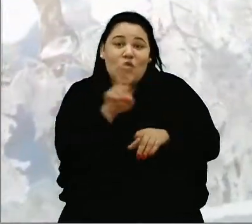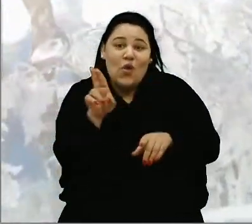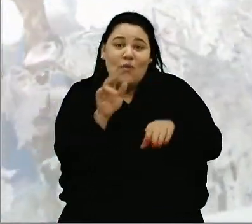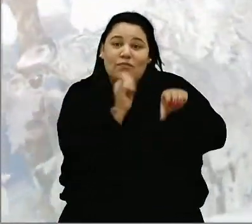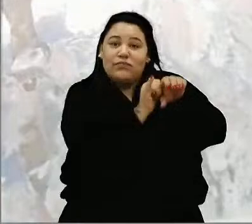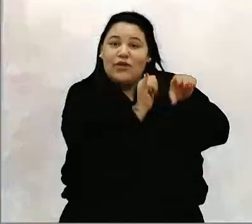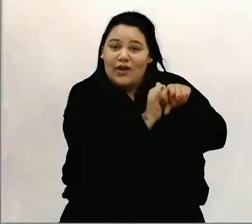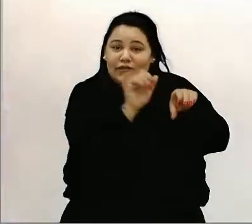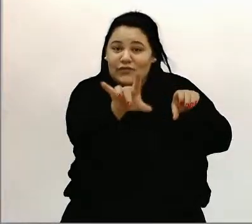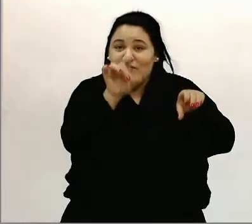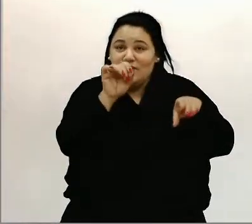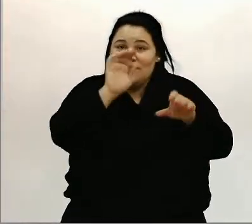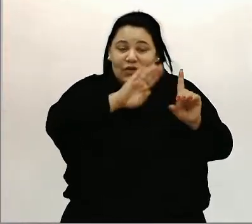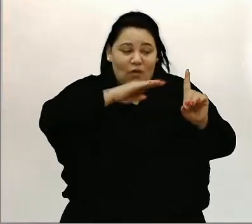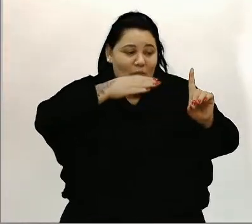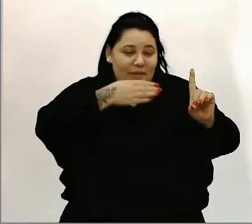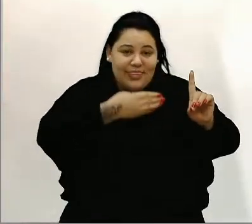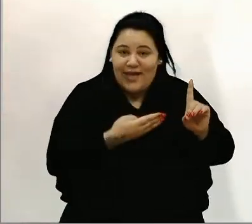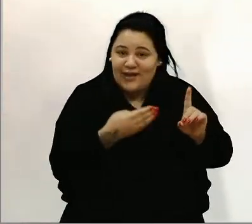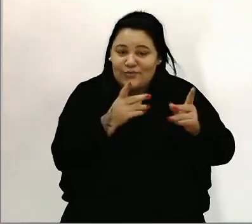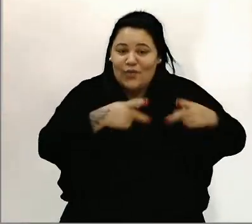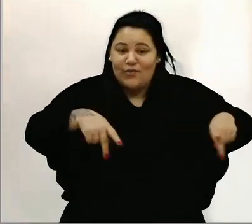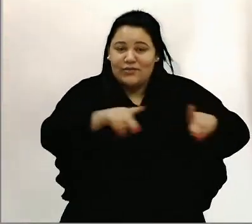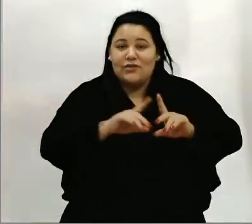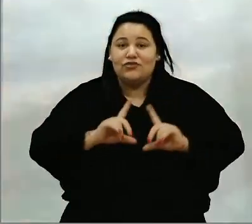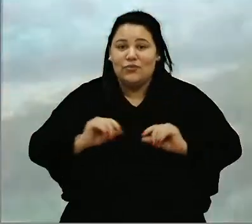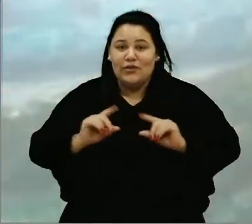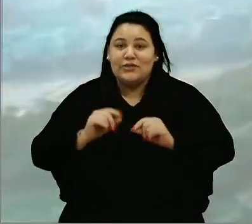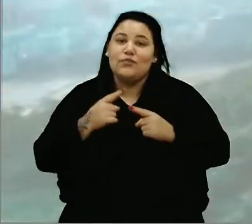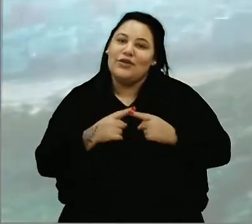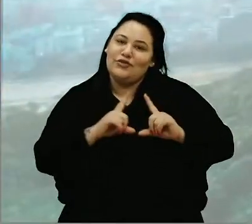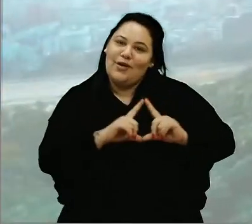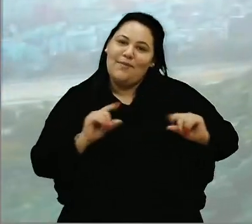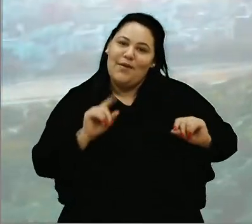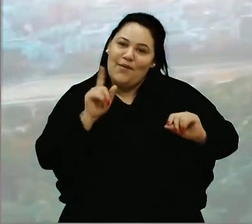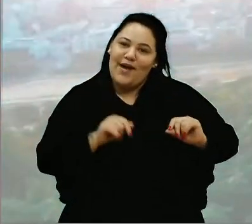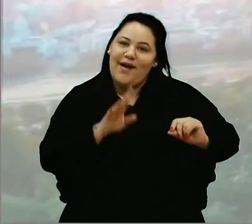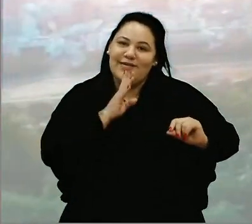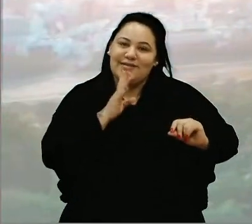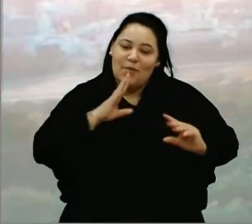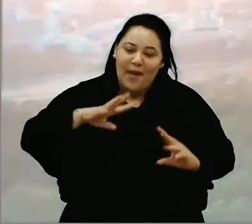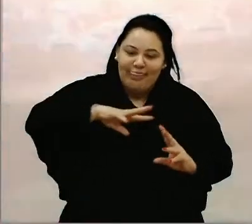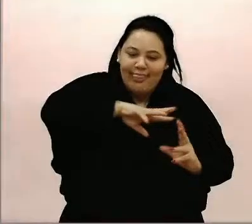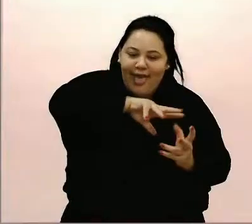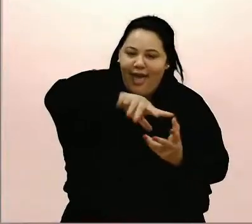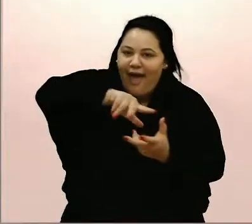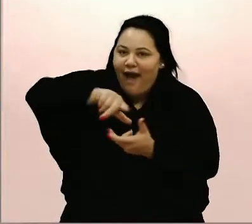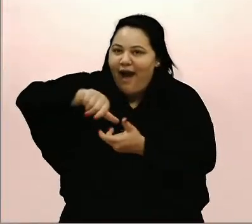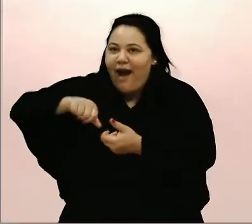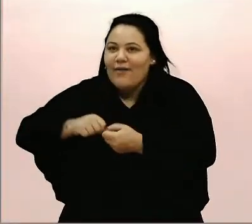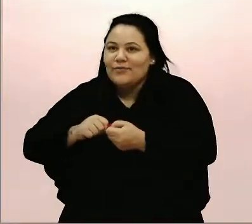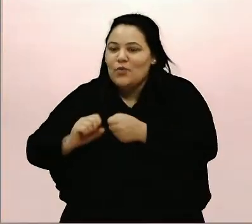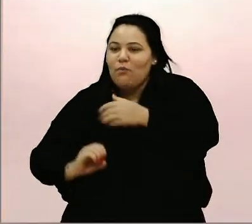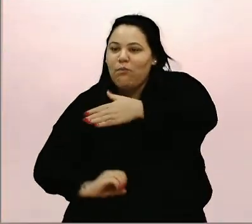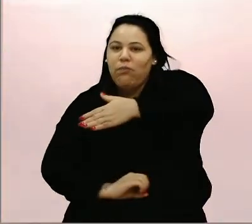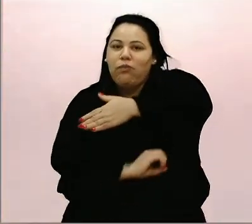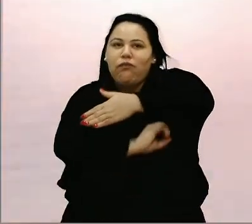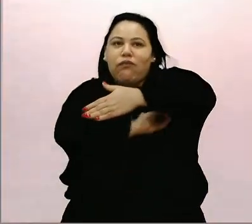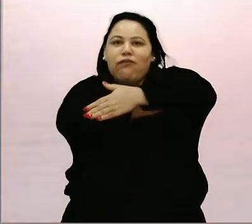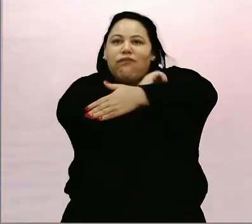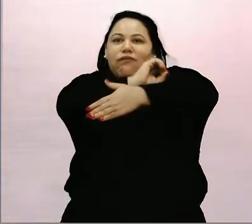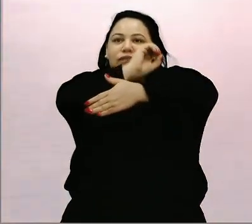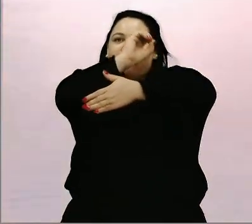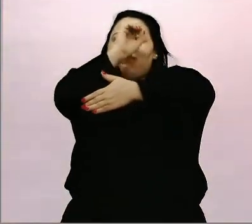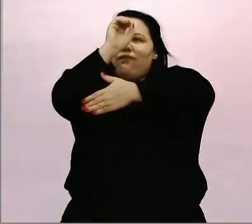em homenagem ao povo japonês, pois o Japão é conhecido como a Terra do Sol Nascente. A combinação das palavras terra e